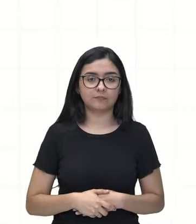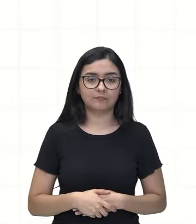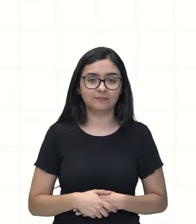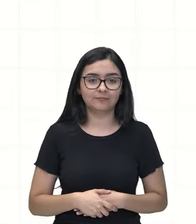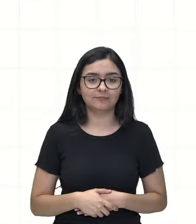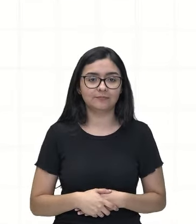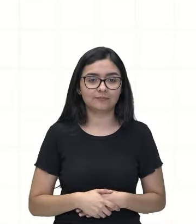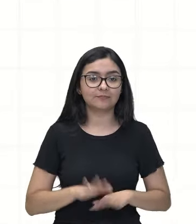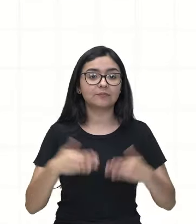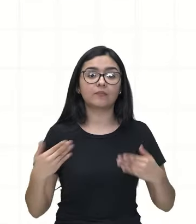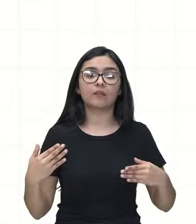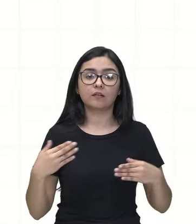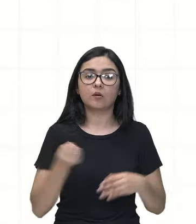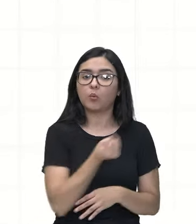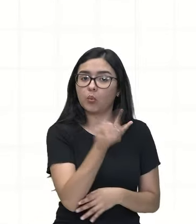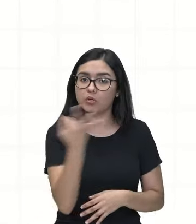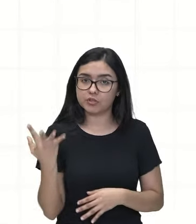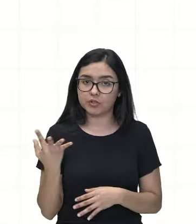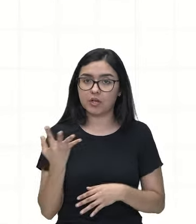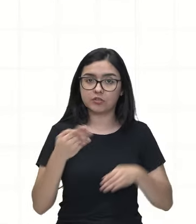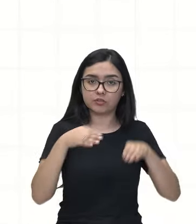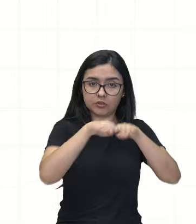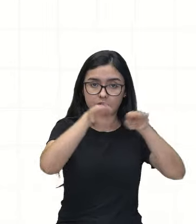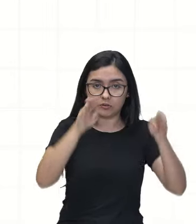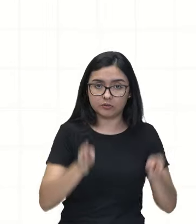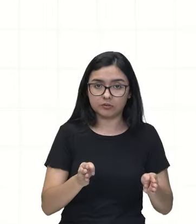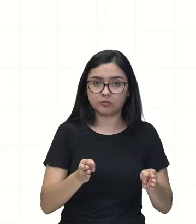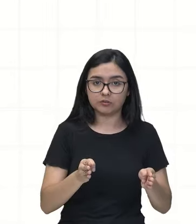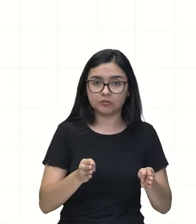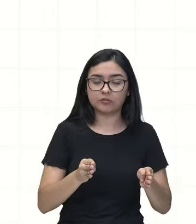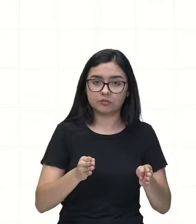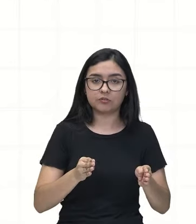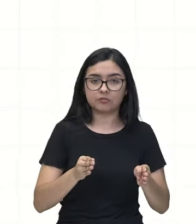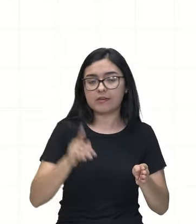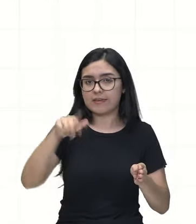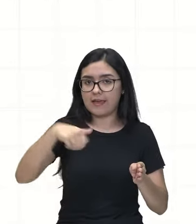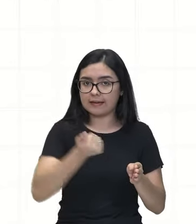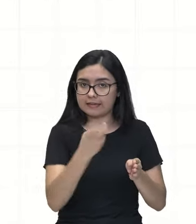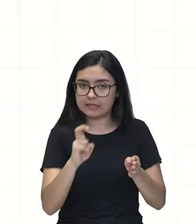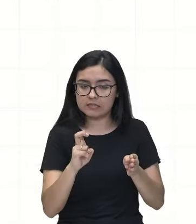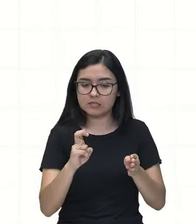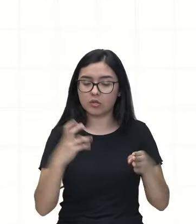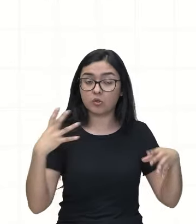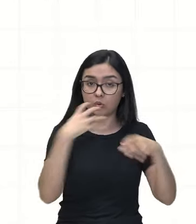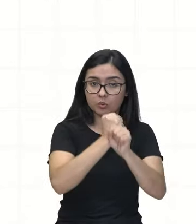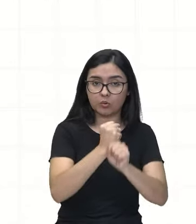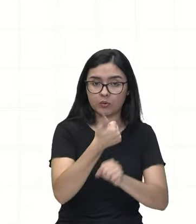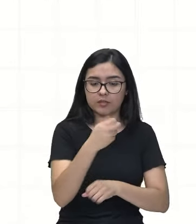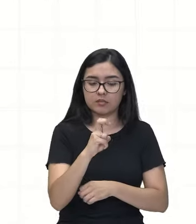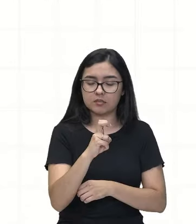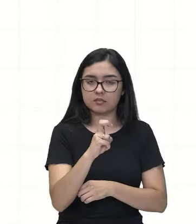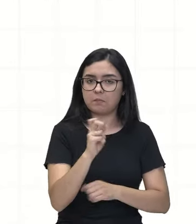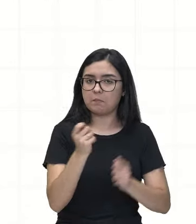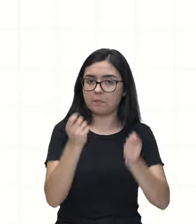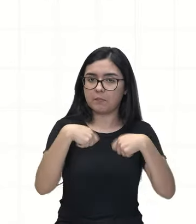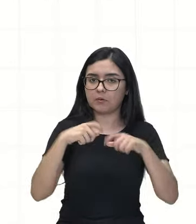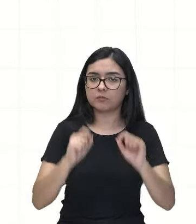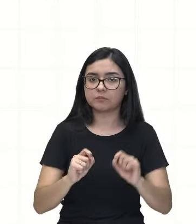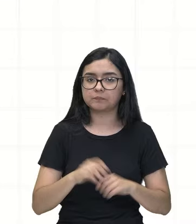A quantidade, o número de caixas de lajotas, que são 15 no total, nós podemos